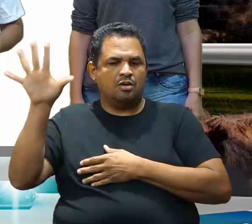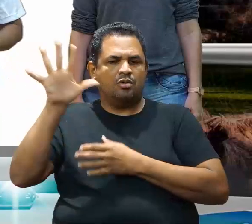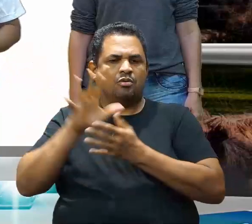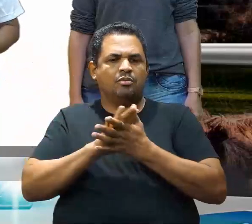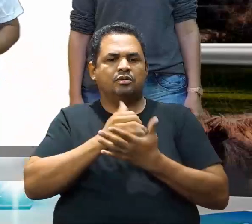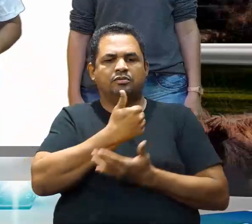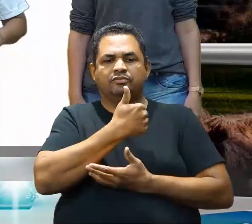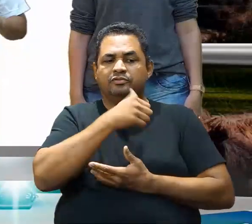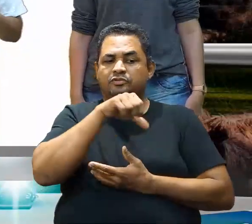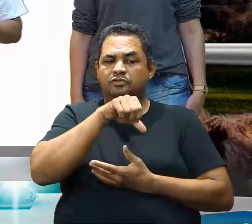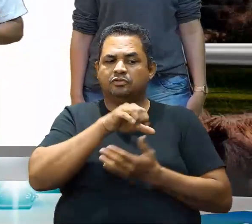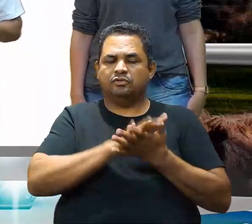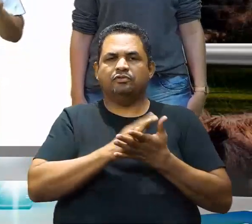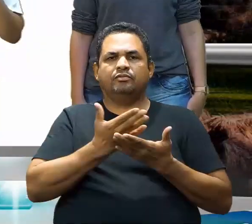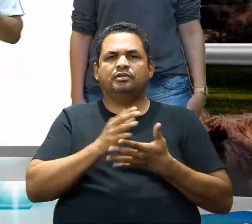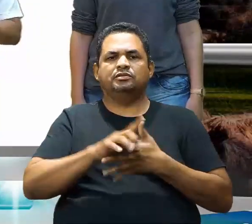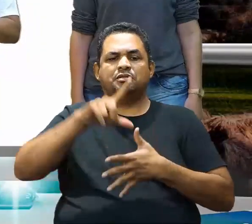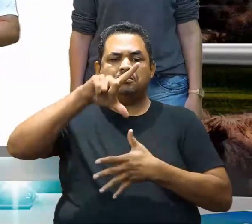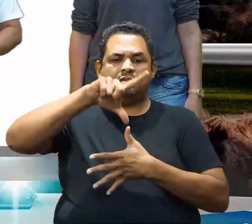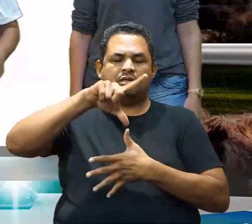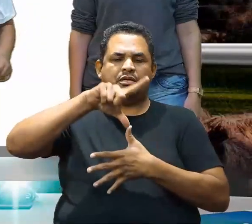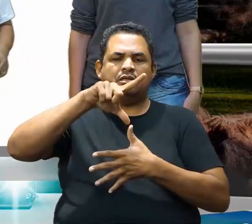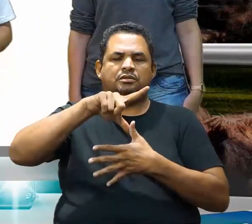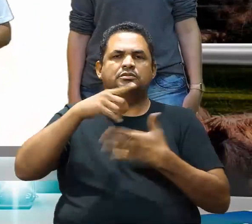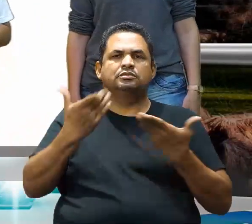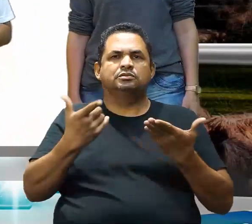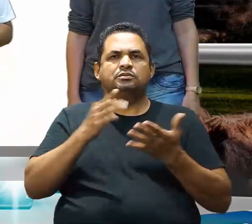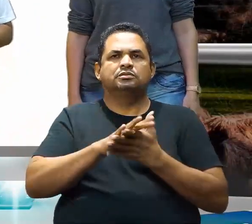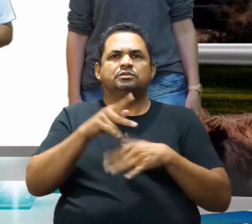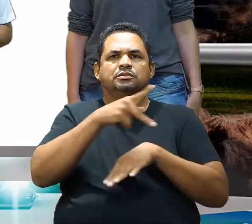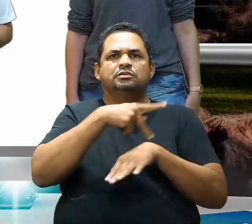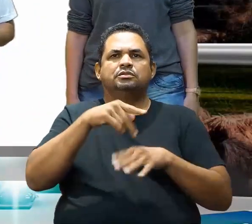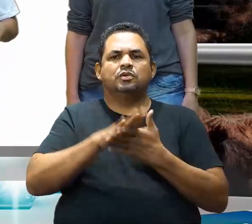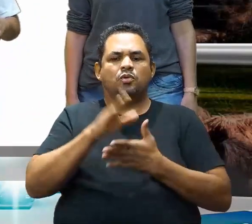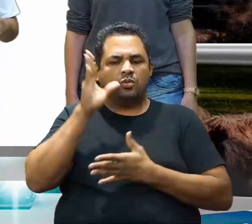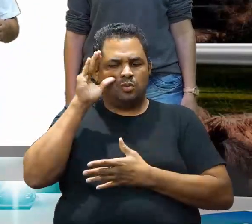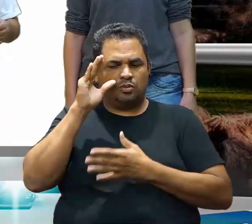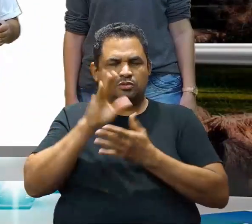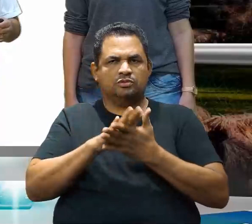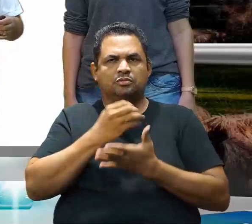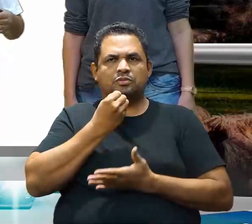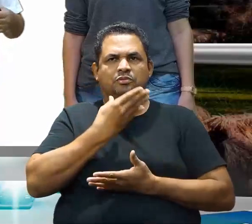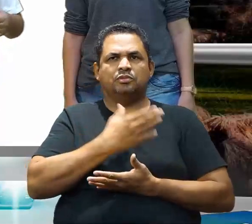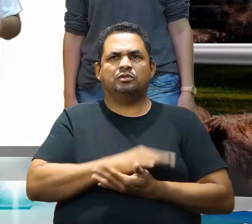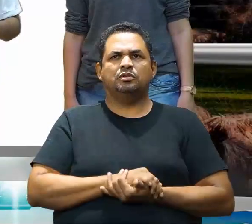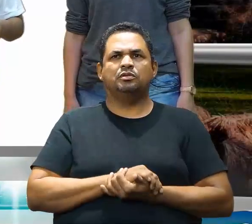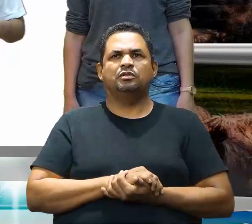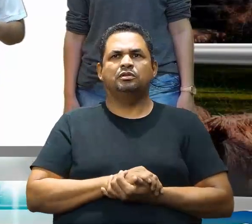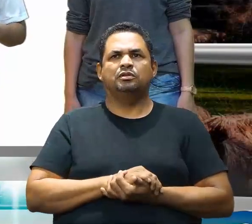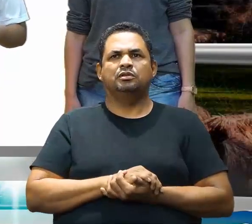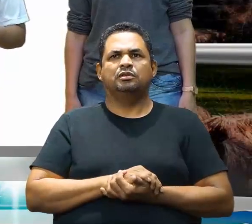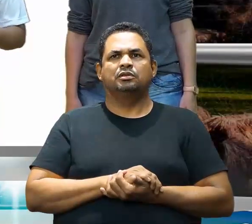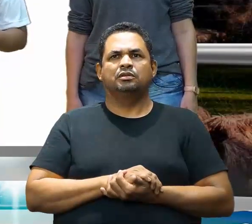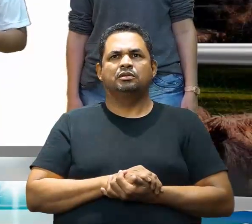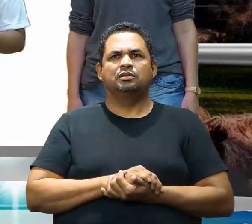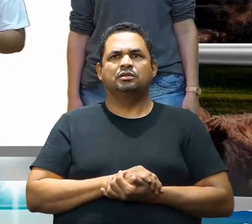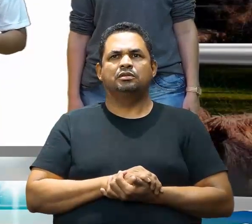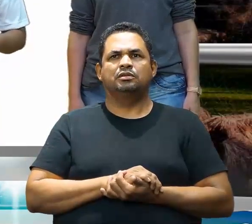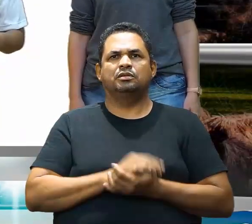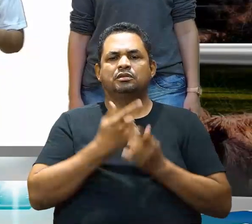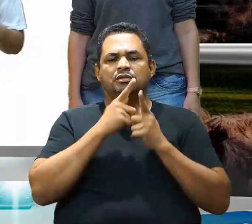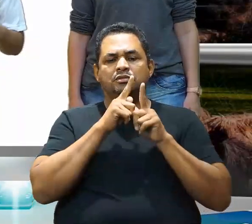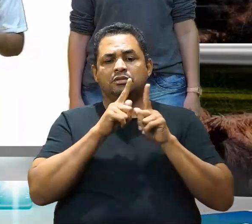América Latina. Olha que legal, então, vamos hein? Estudar curiosidades sobre eles. Isso é muito bom. Então, essa questão da gramática que a gente tem